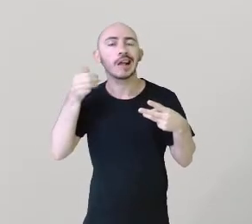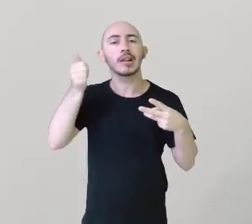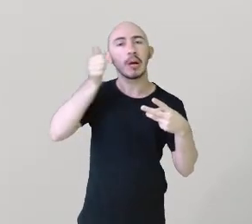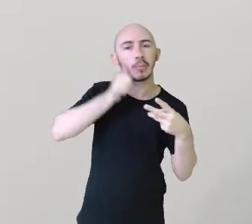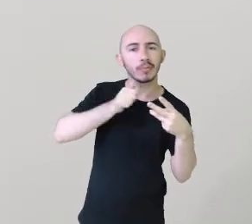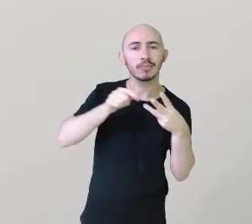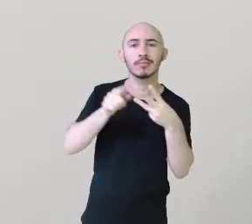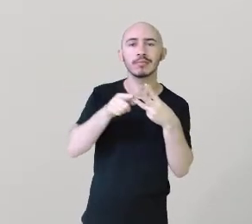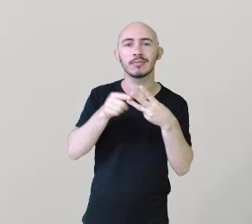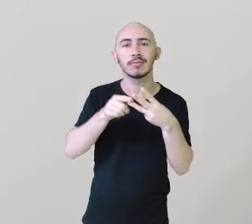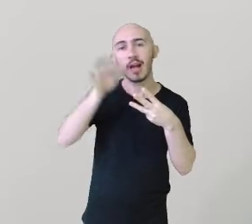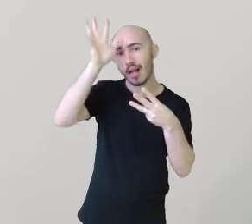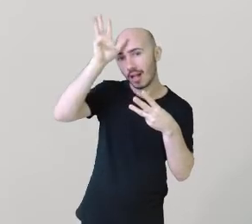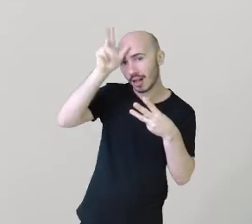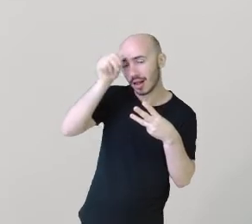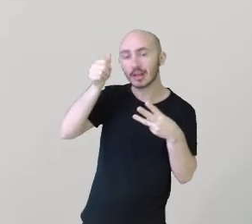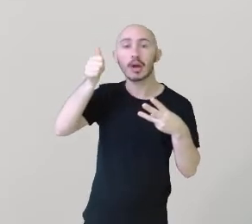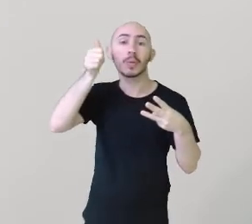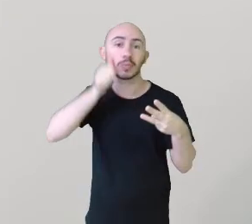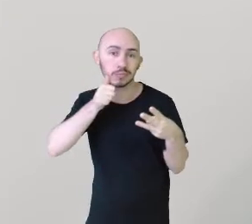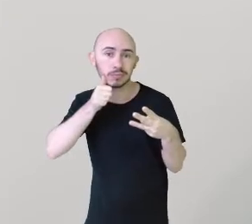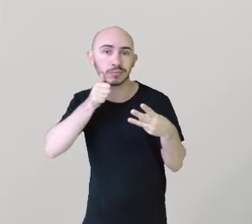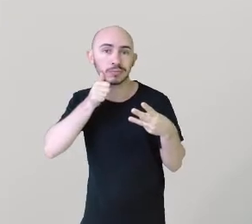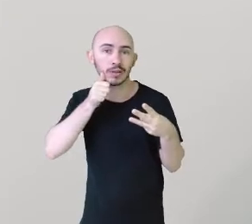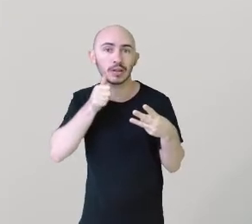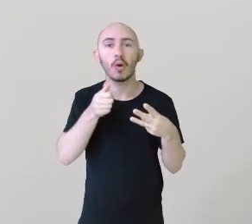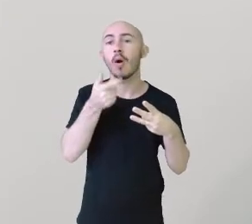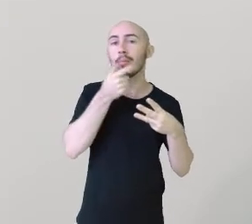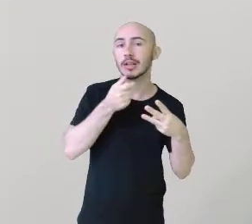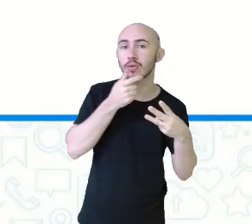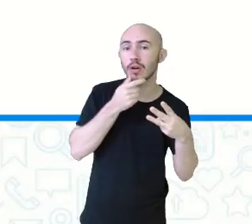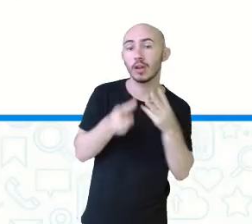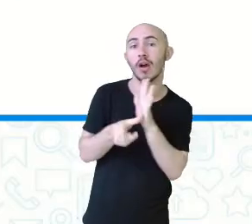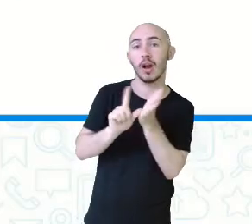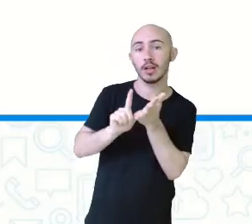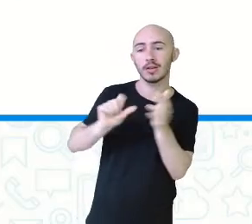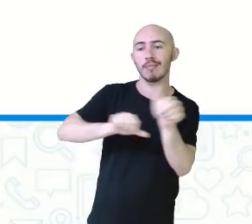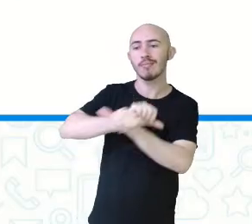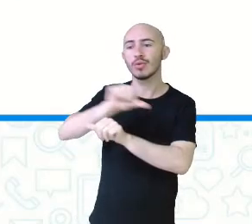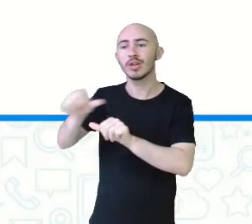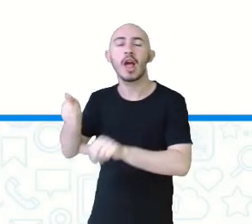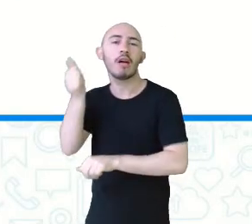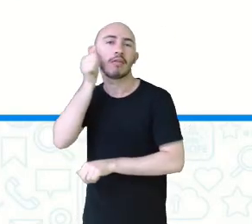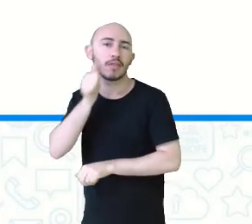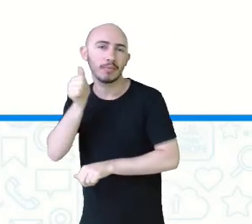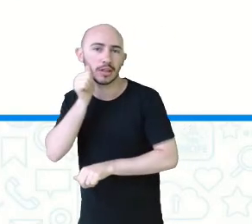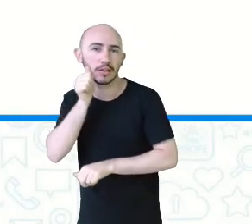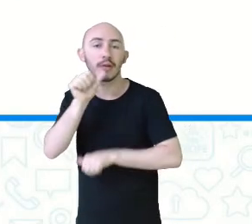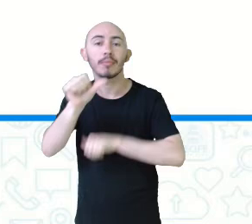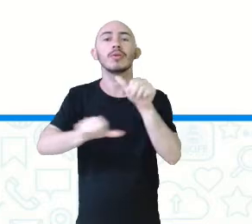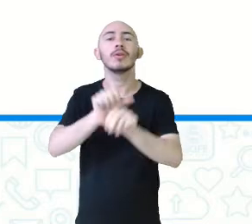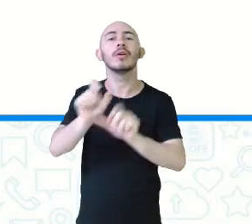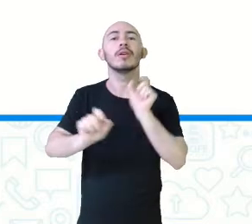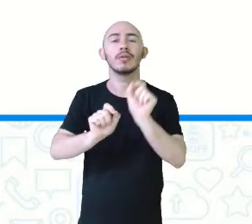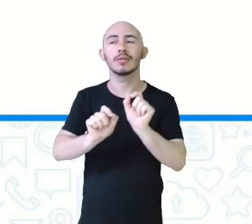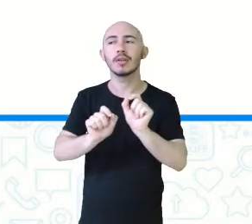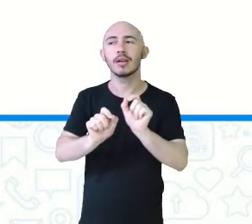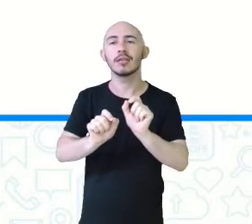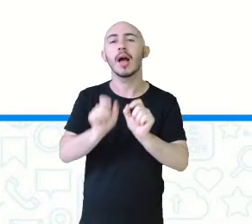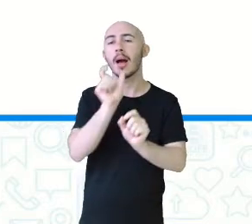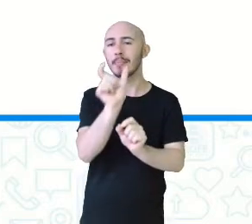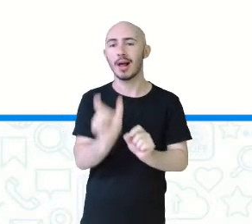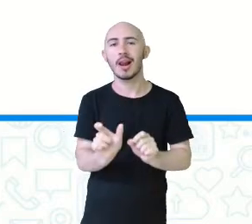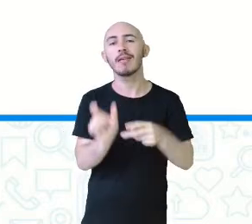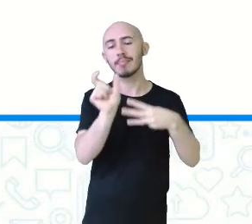troquei o que estava no masculino, eu passei para o gênero feminino e alterei o gênero aí, as